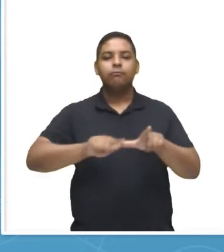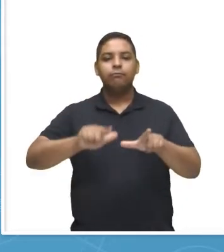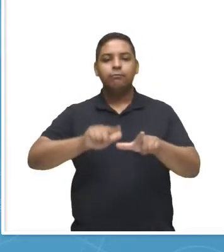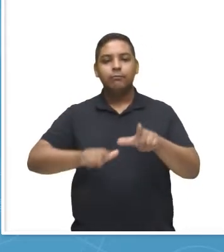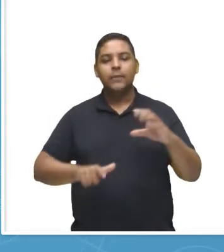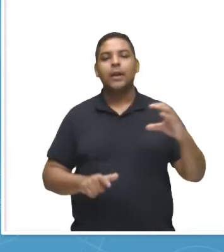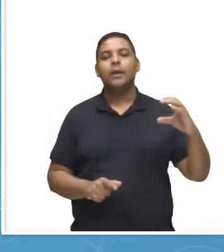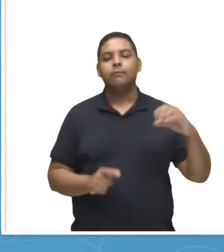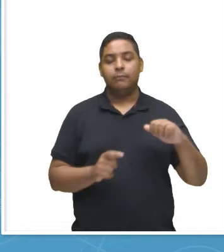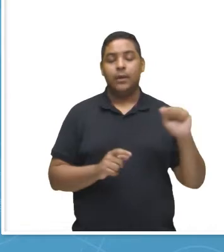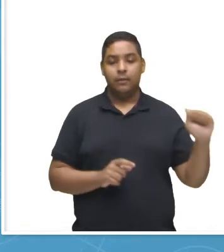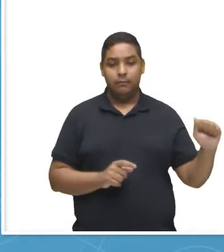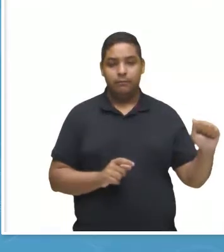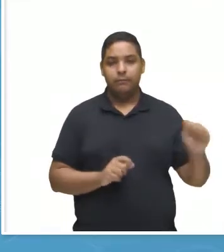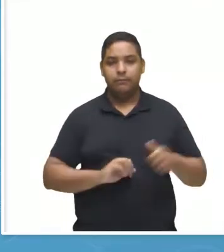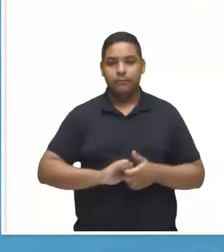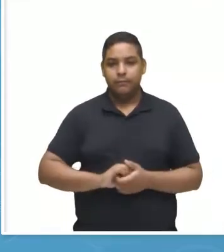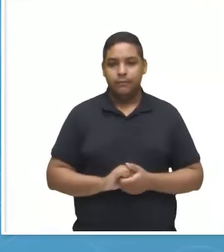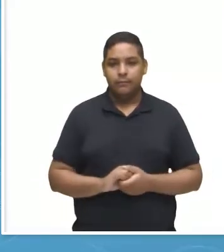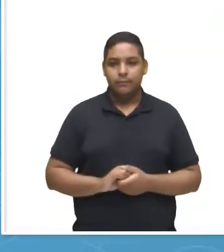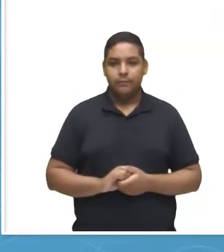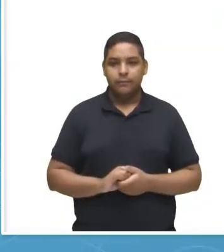né?